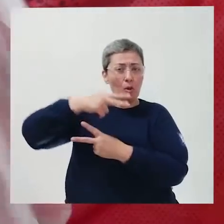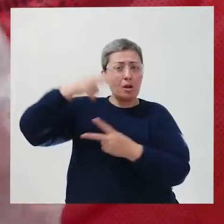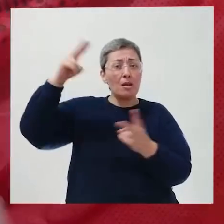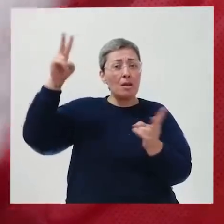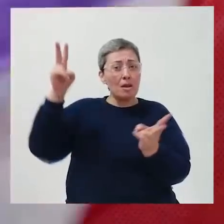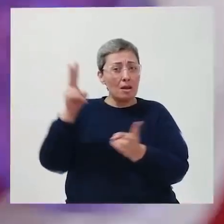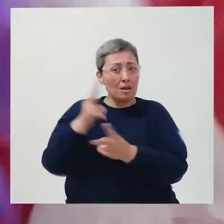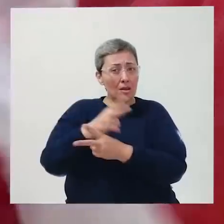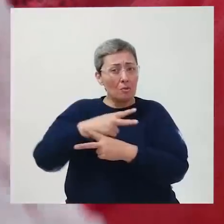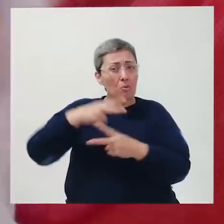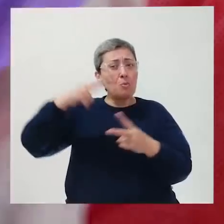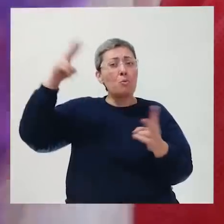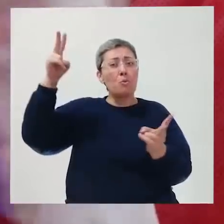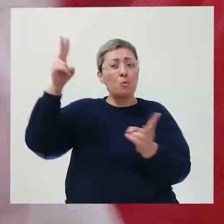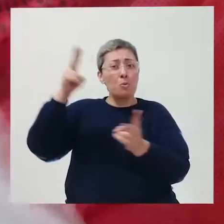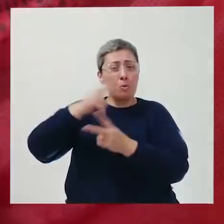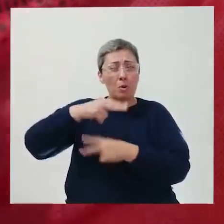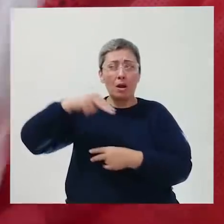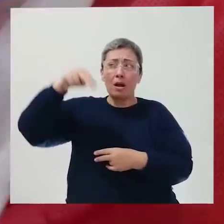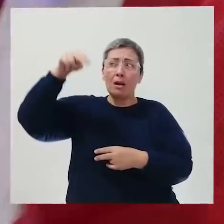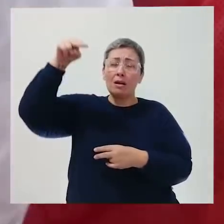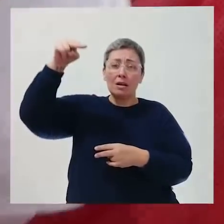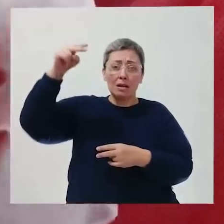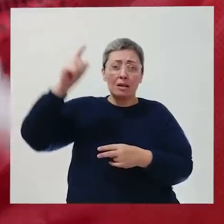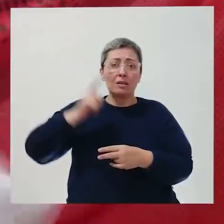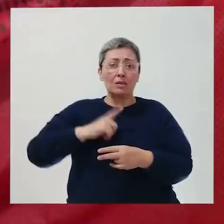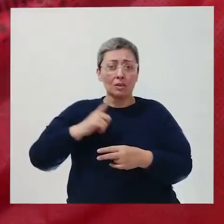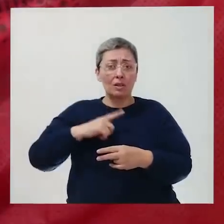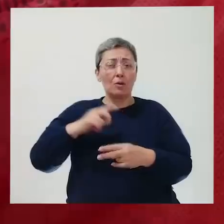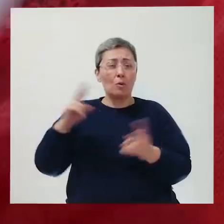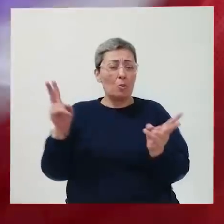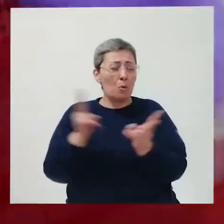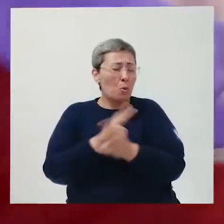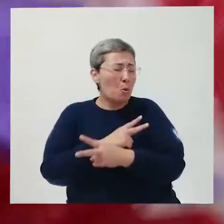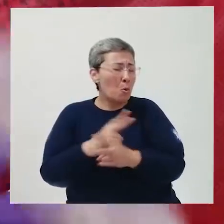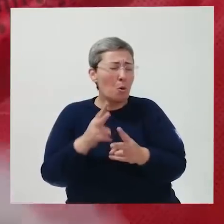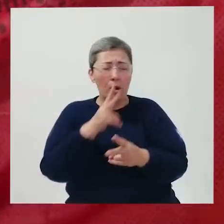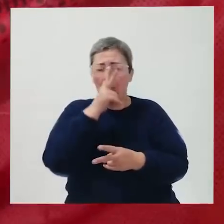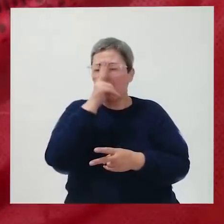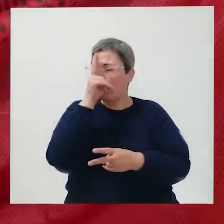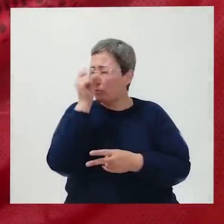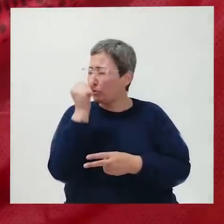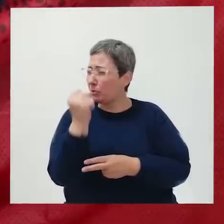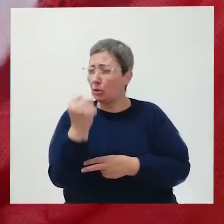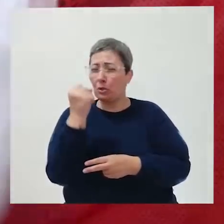Este vento que vinha do norte era um vento forte.